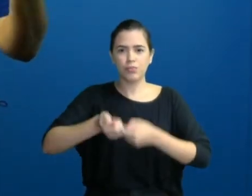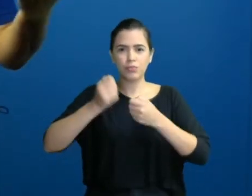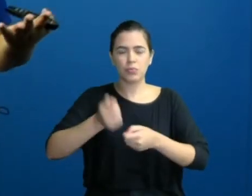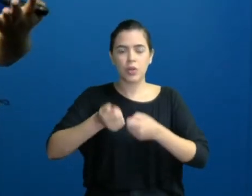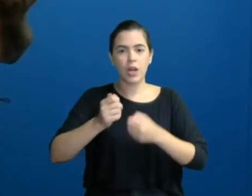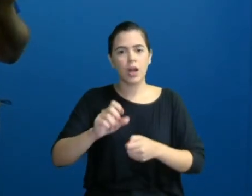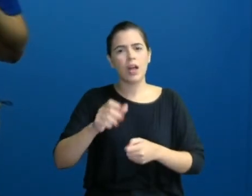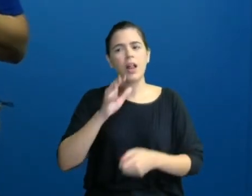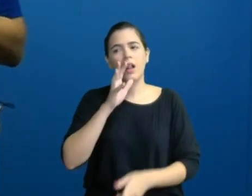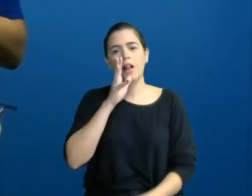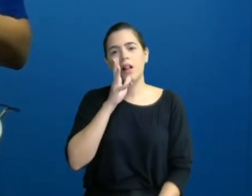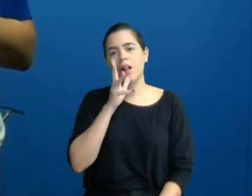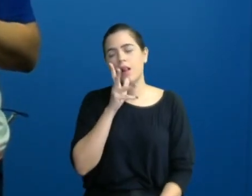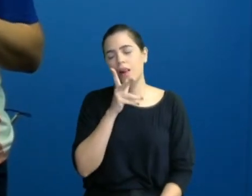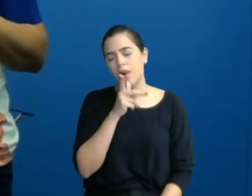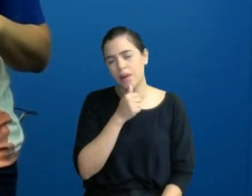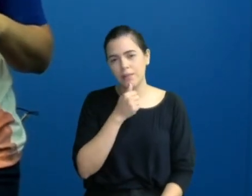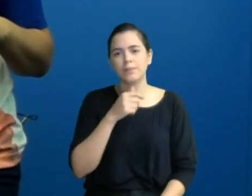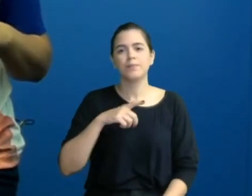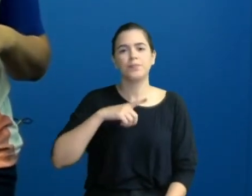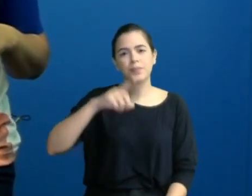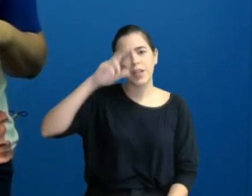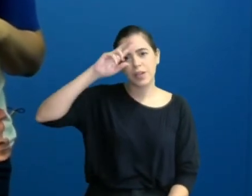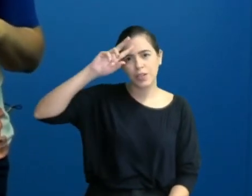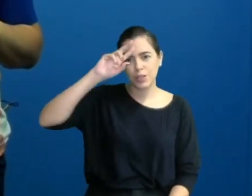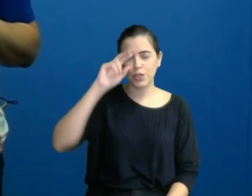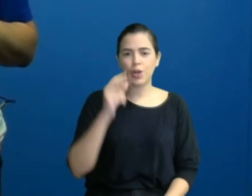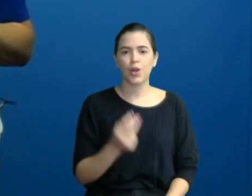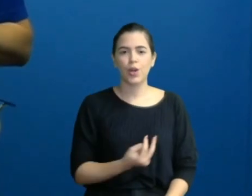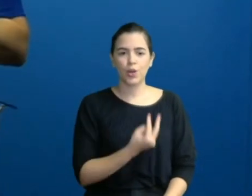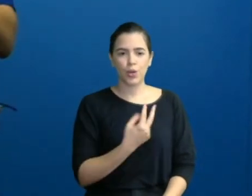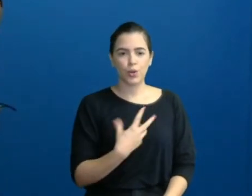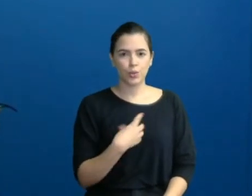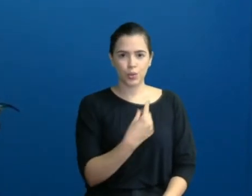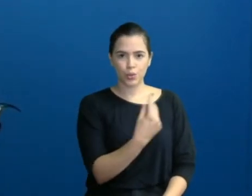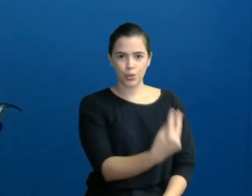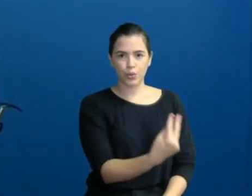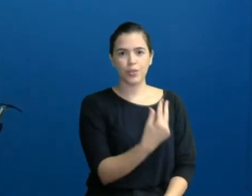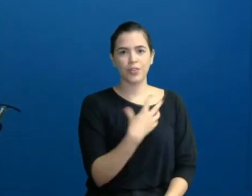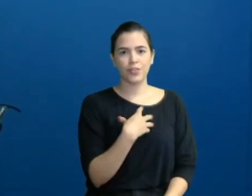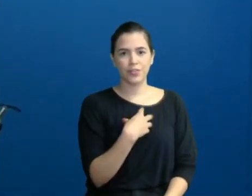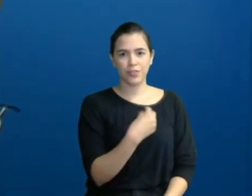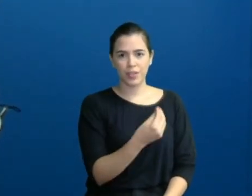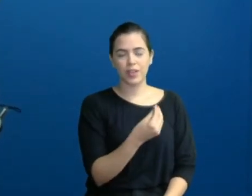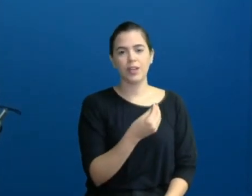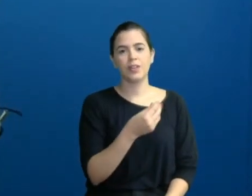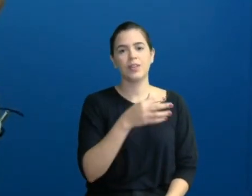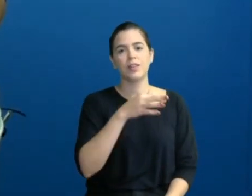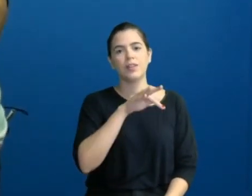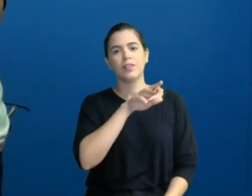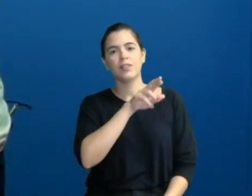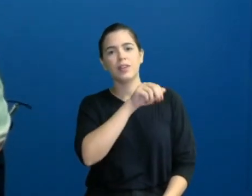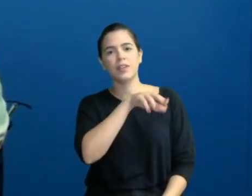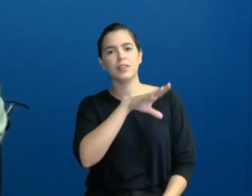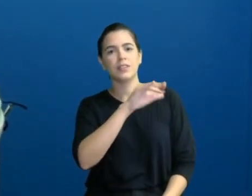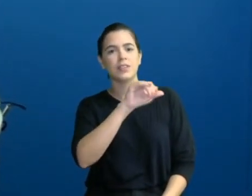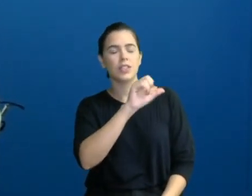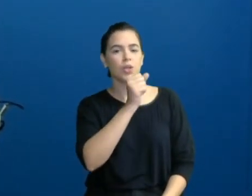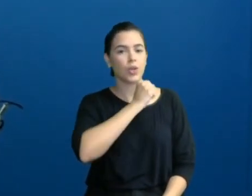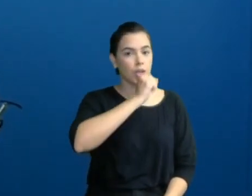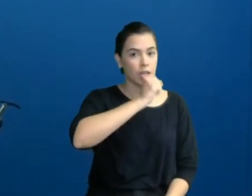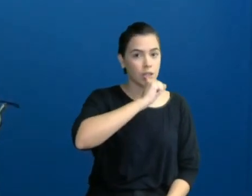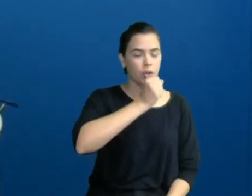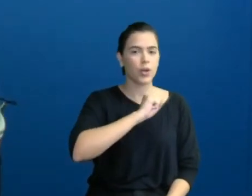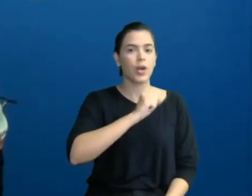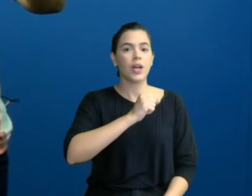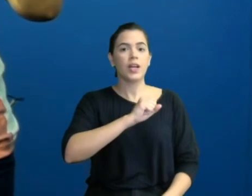demorava muito. Tem uma história, os dois filhos de Francisco, uma coisa assim, que eles saem, né? Que é a história dos cantores, que eles saíram